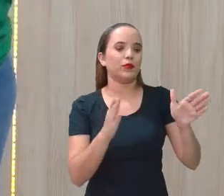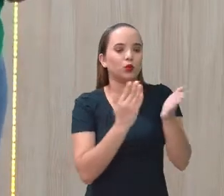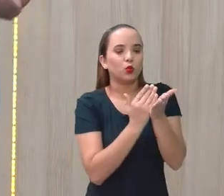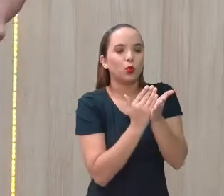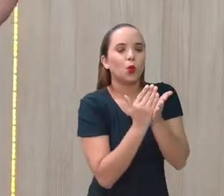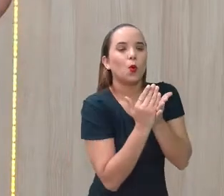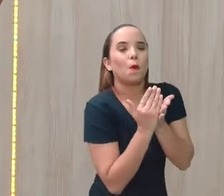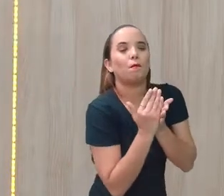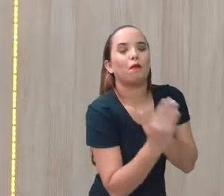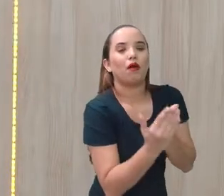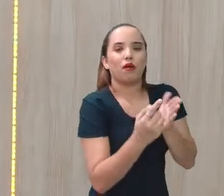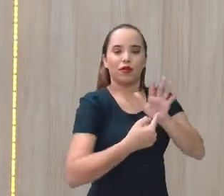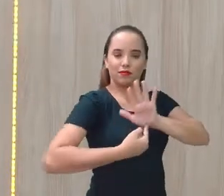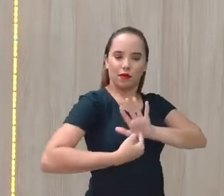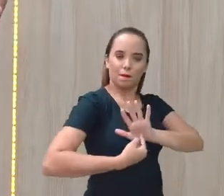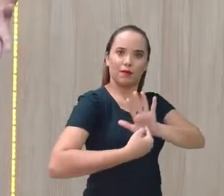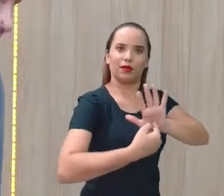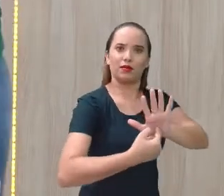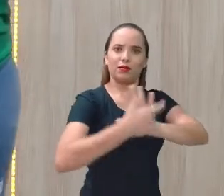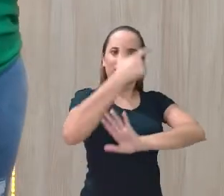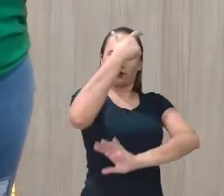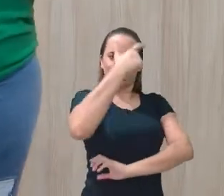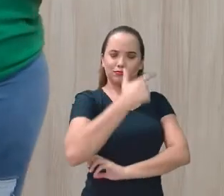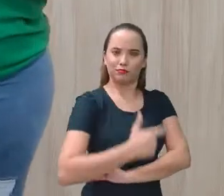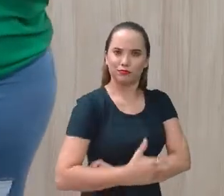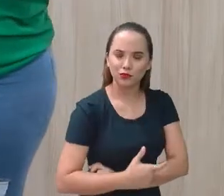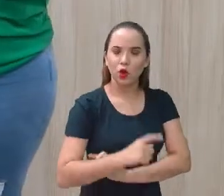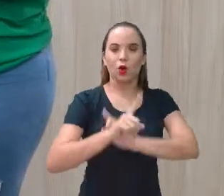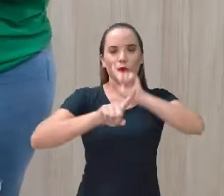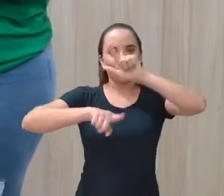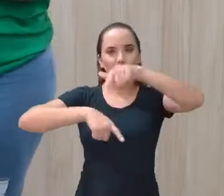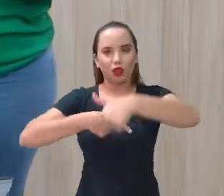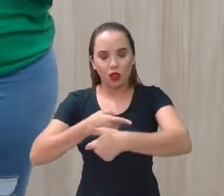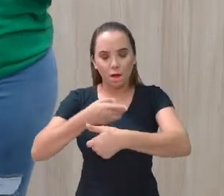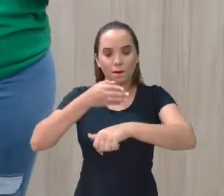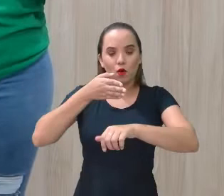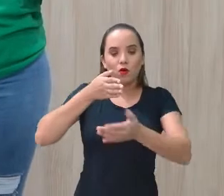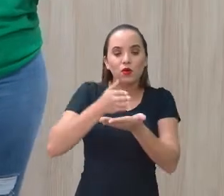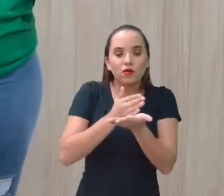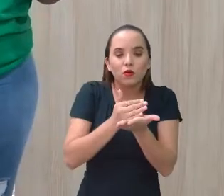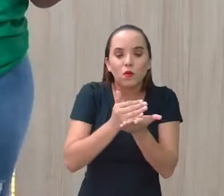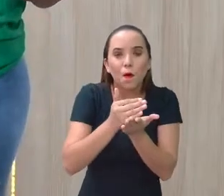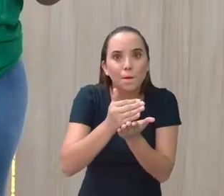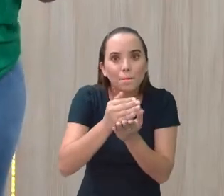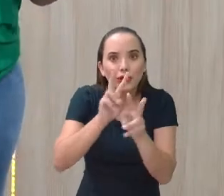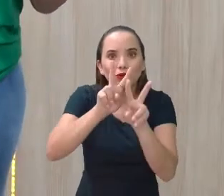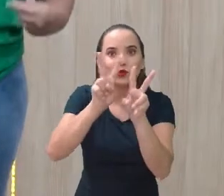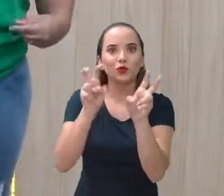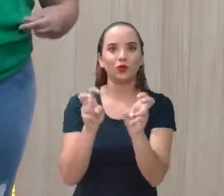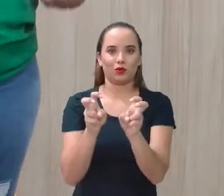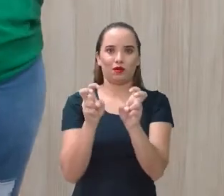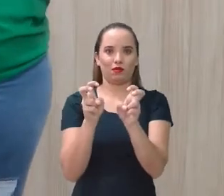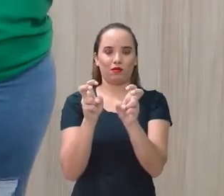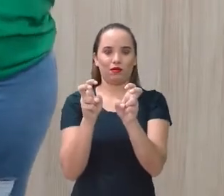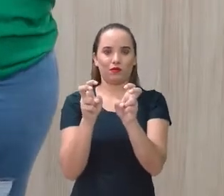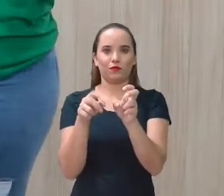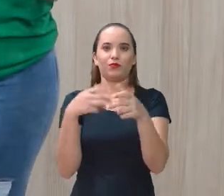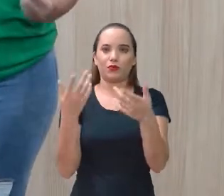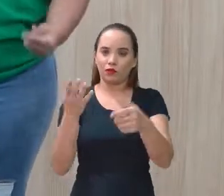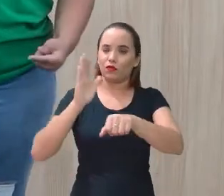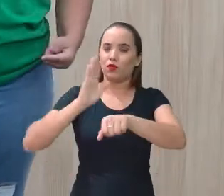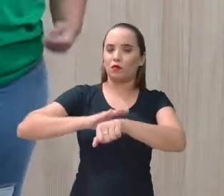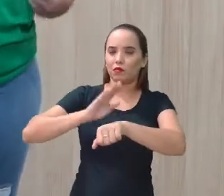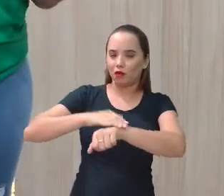se apresentar. Depois, a gente tem o quê? A introdução, que é o momento de entrada do discurso. Foi no momento que eu falei da